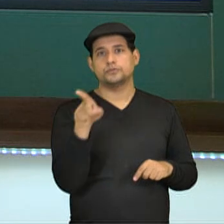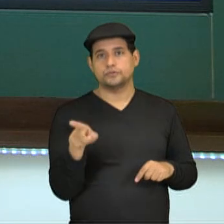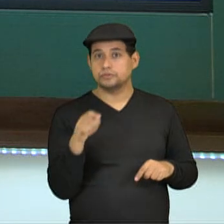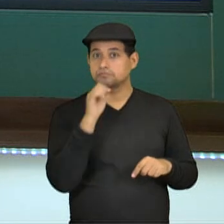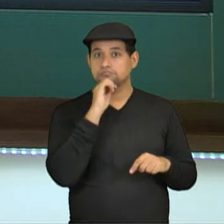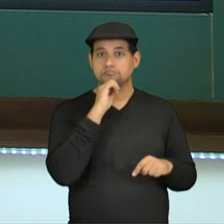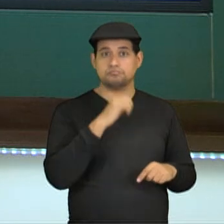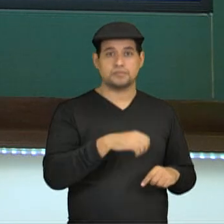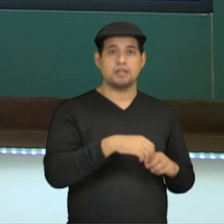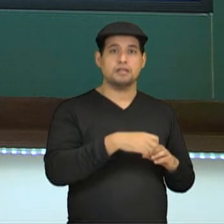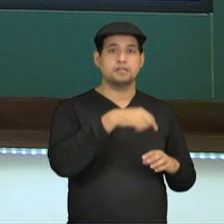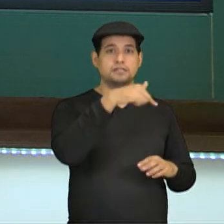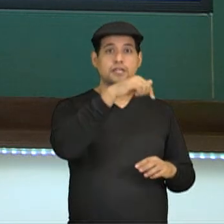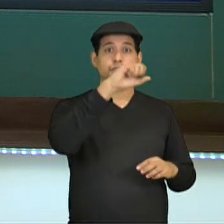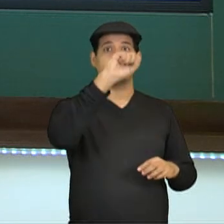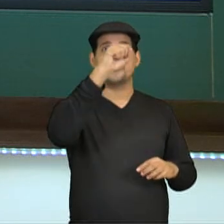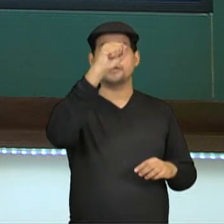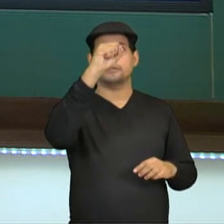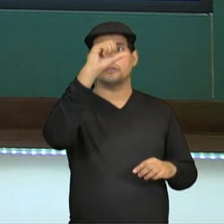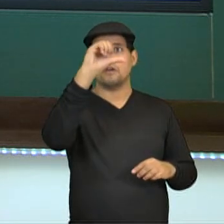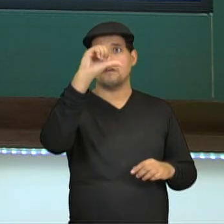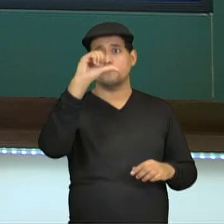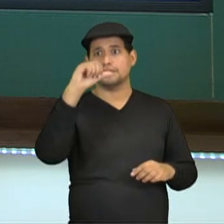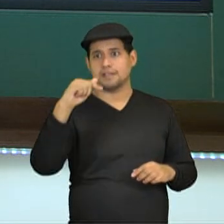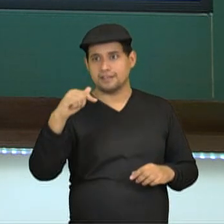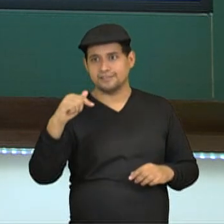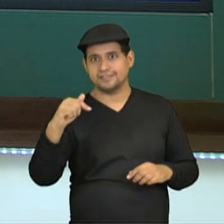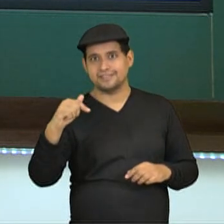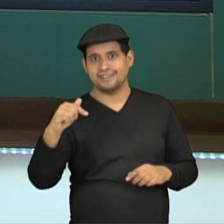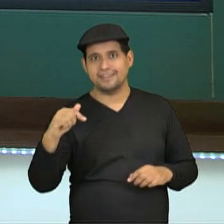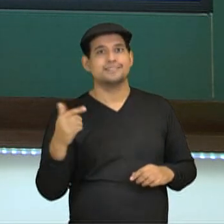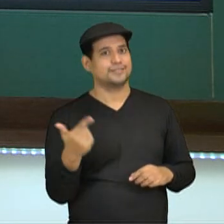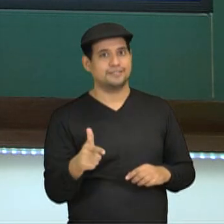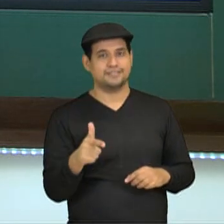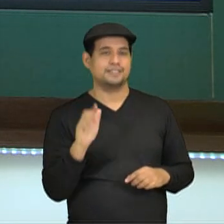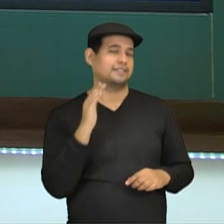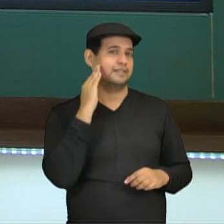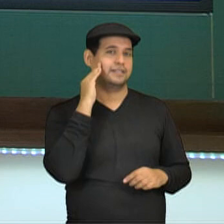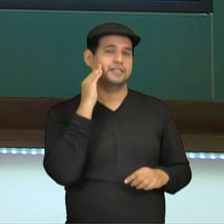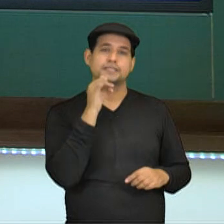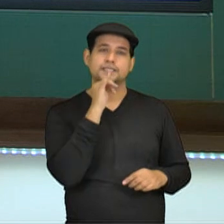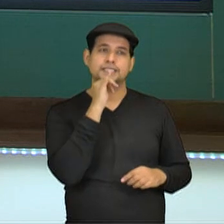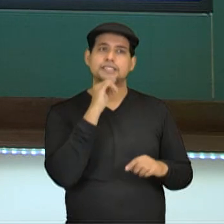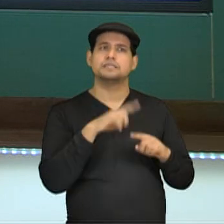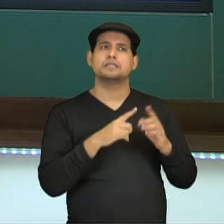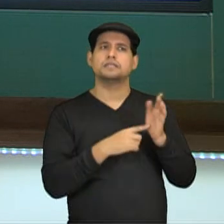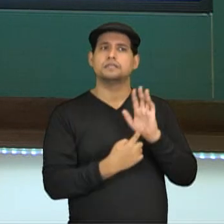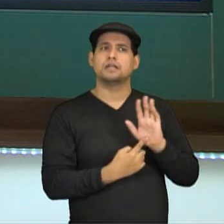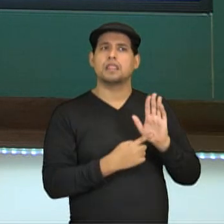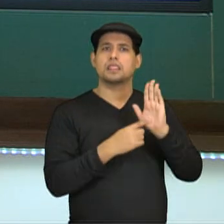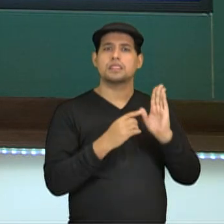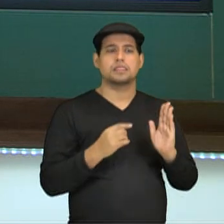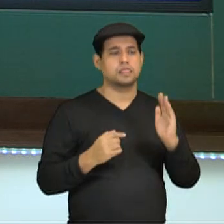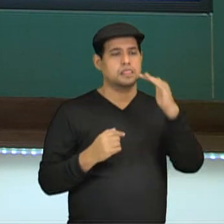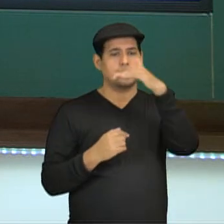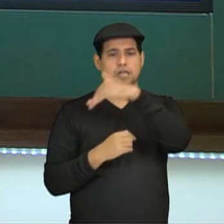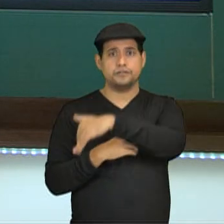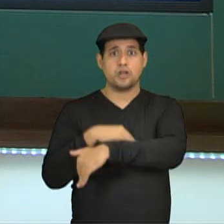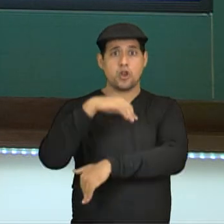pela mesma temperatura. Um exemplo está aqui, ó, como se fosse às 10 horas e às 14 horas, passa por essa temperatura